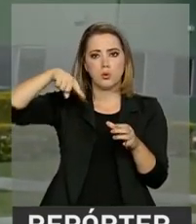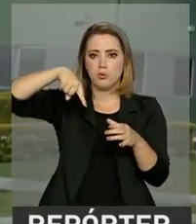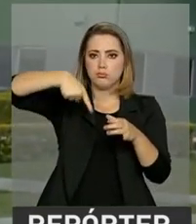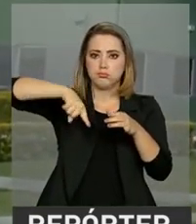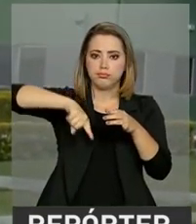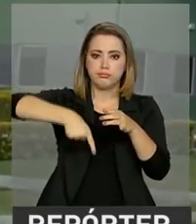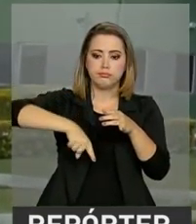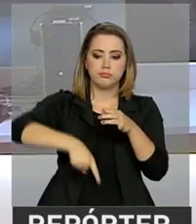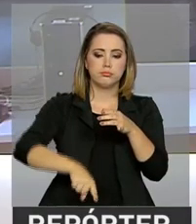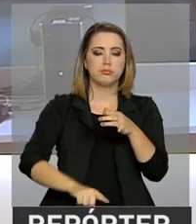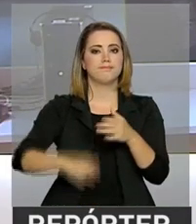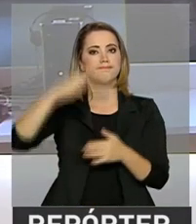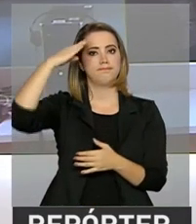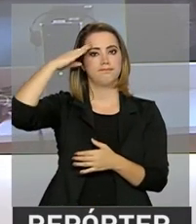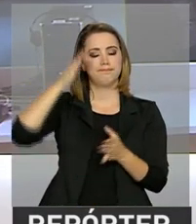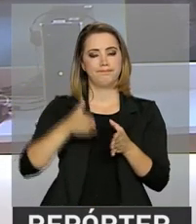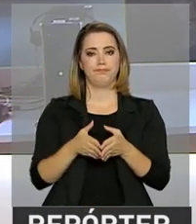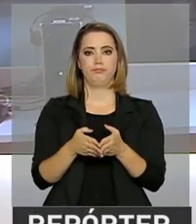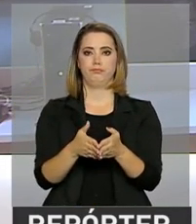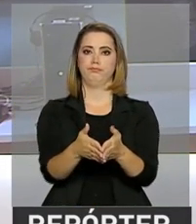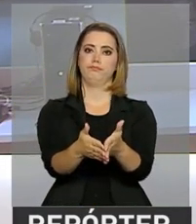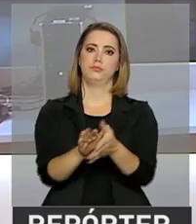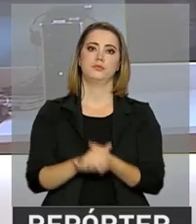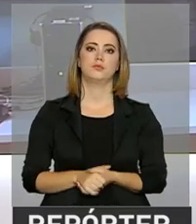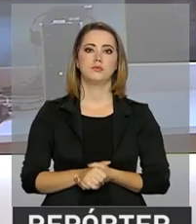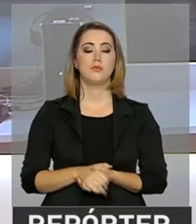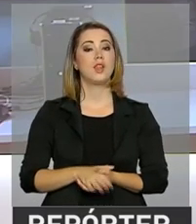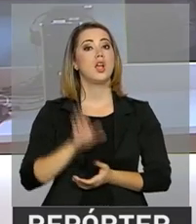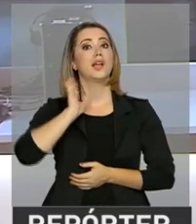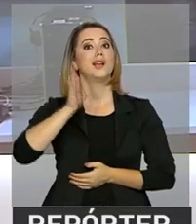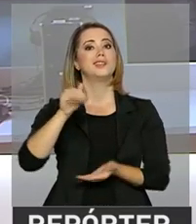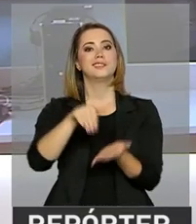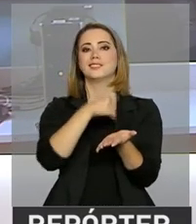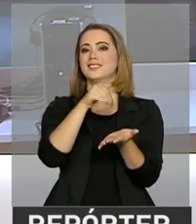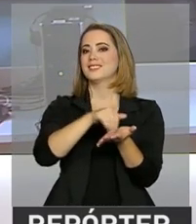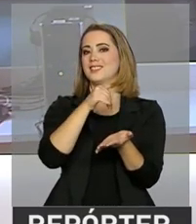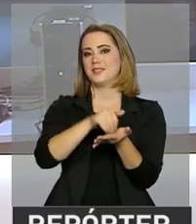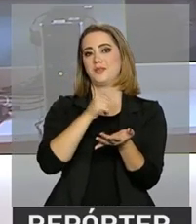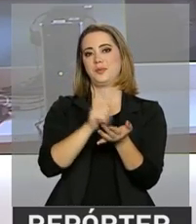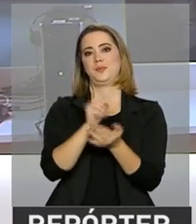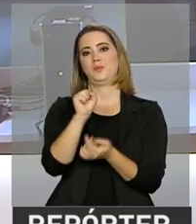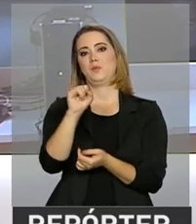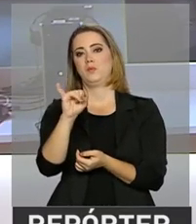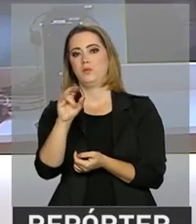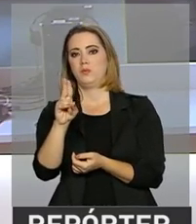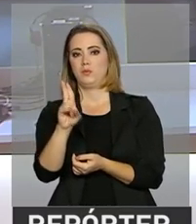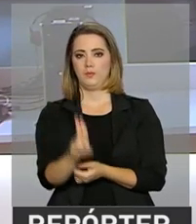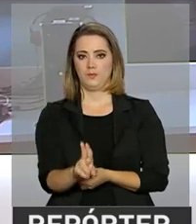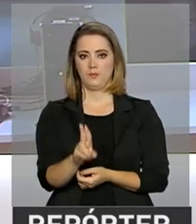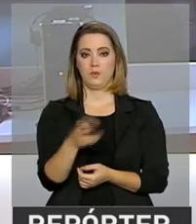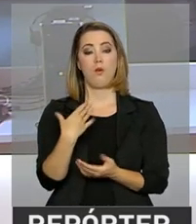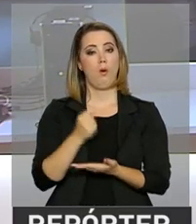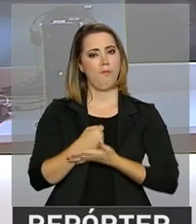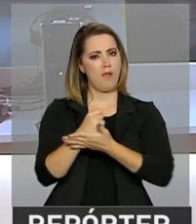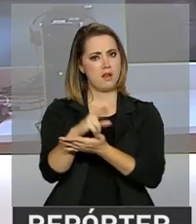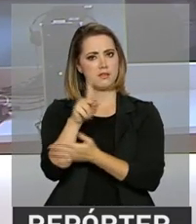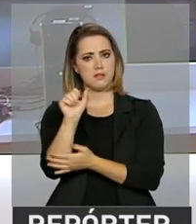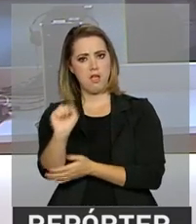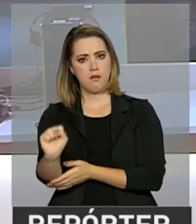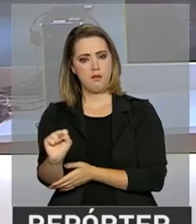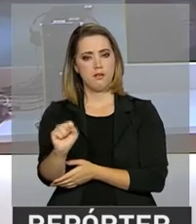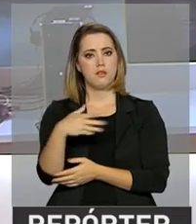marinha e estão abertas as inscrições para o sistema de seleção unificada o sisu oferece vagas